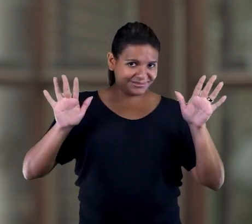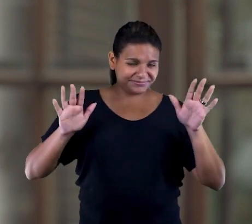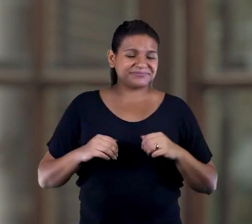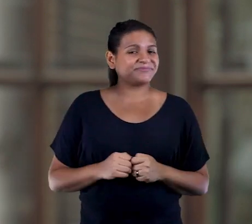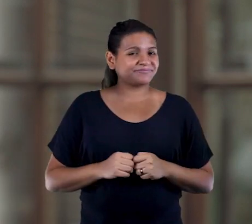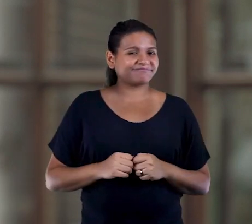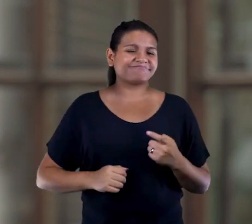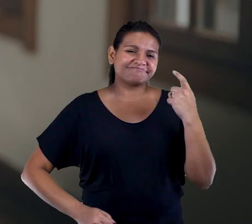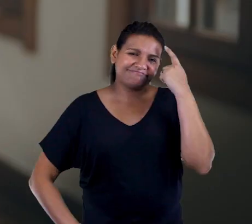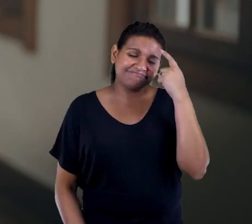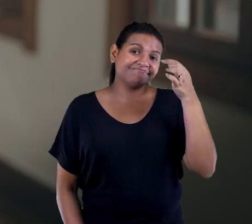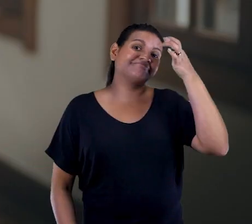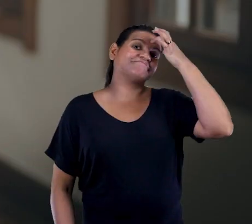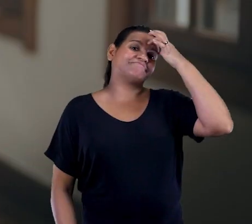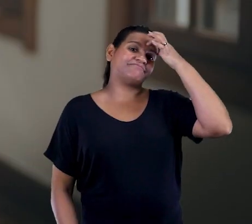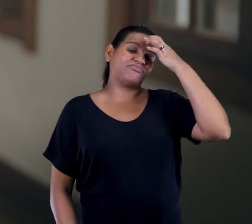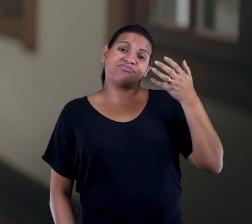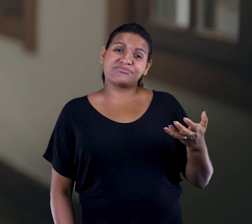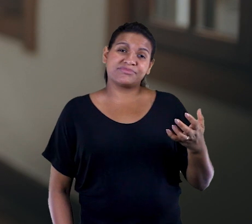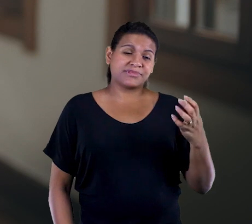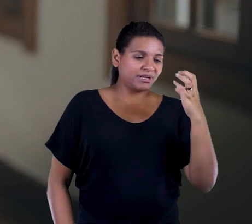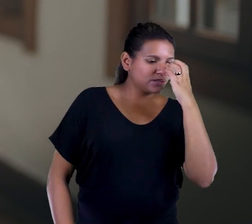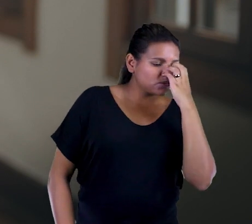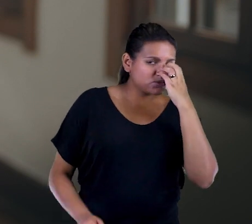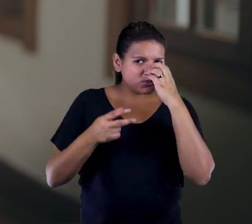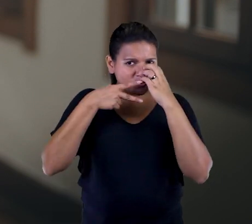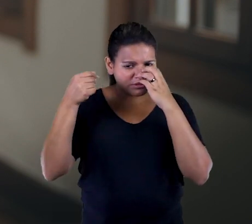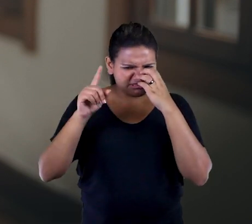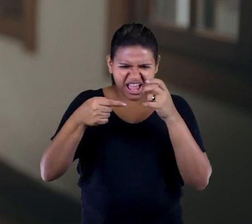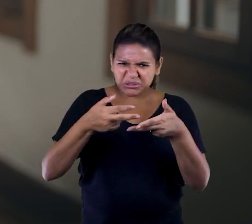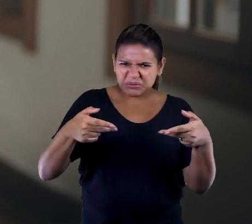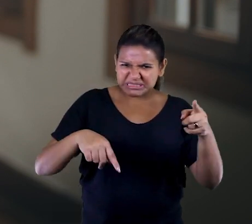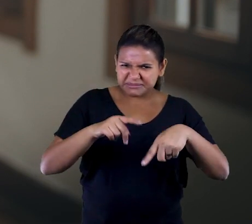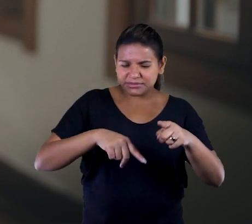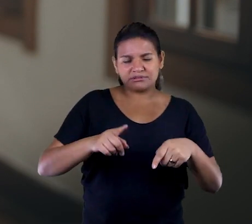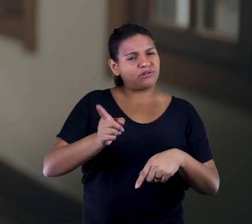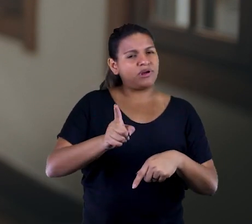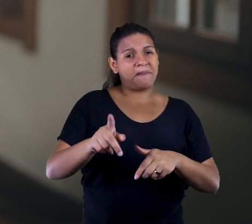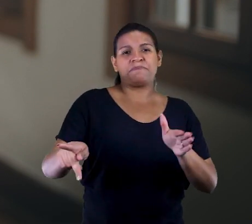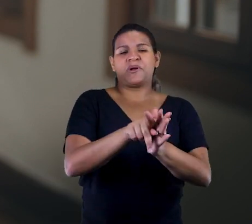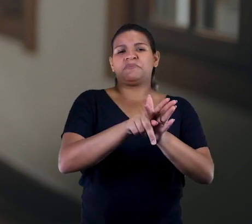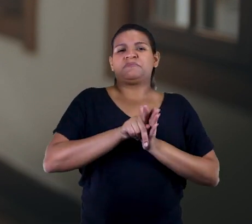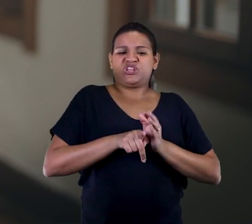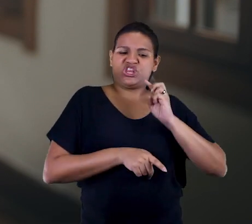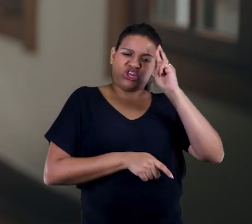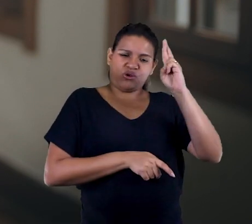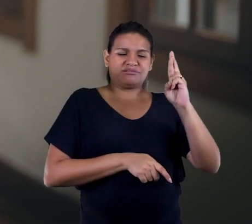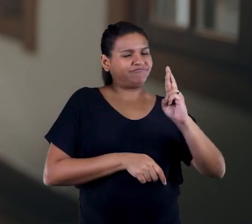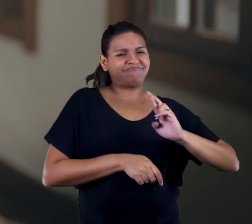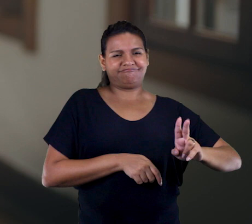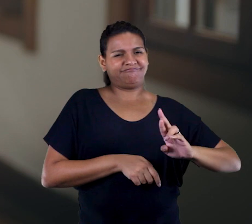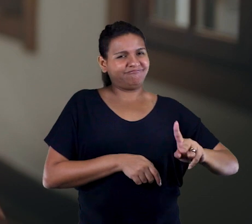consciência sobre algumas coisas. Tá na hora da gente criar consciência de que cães e gatos não são coisas e que a nossa relação não é de